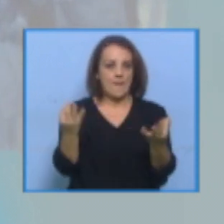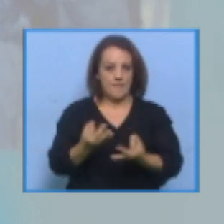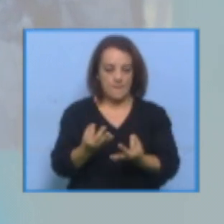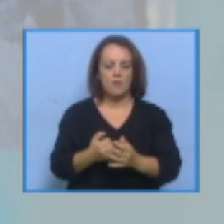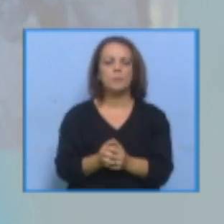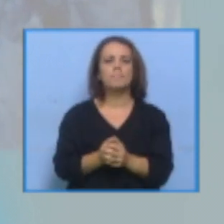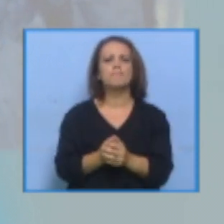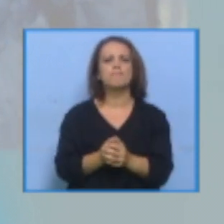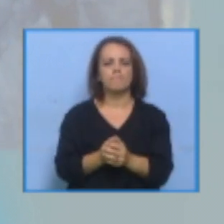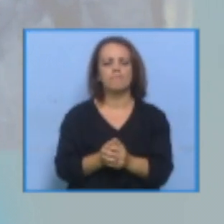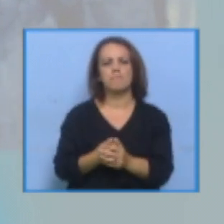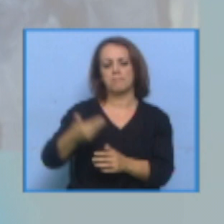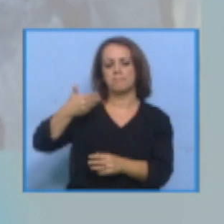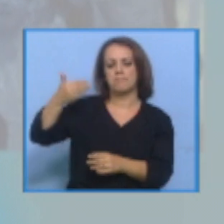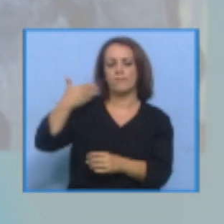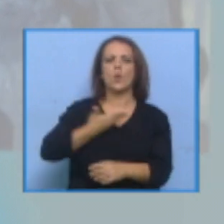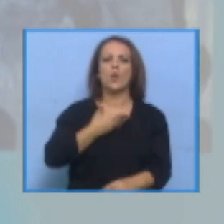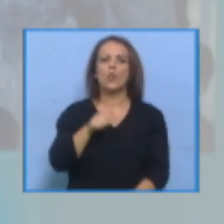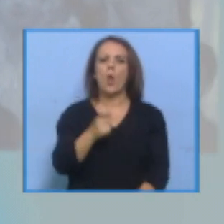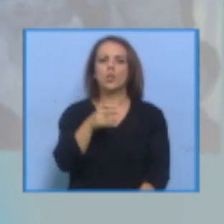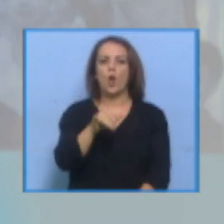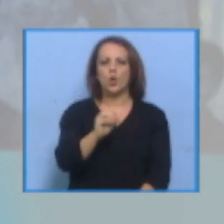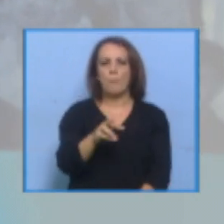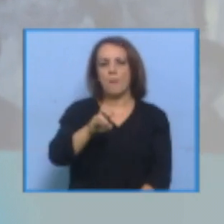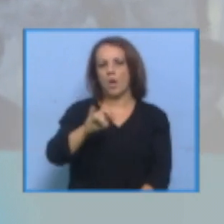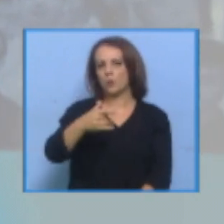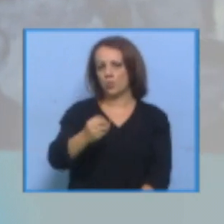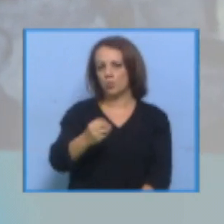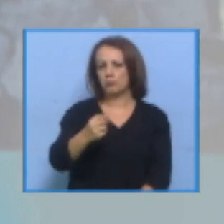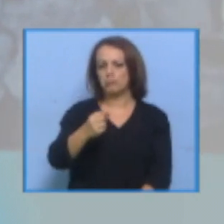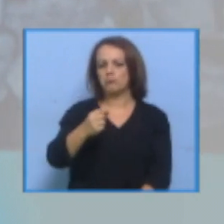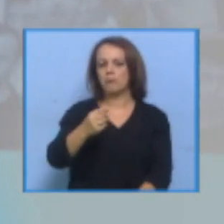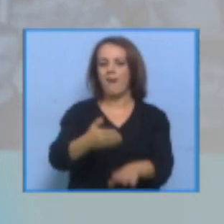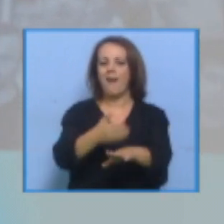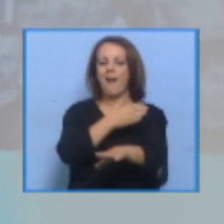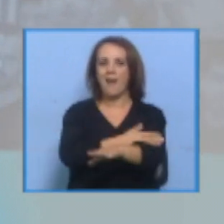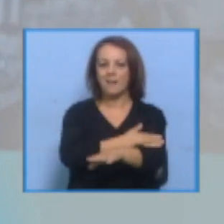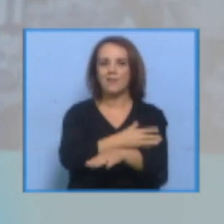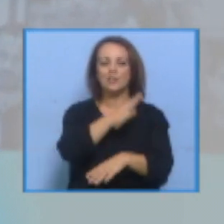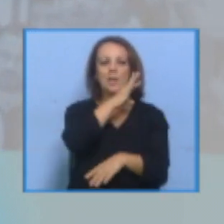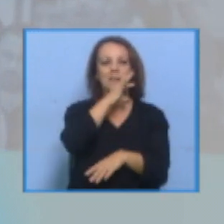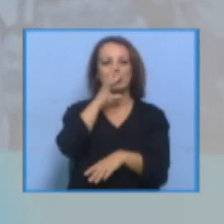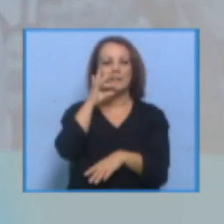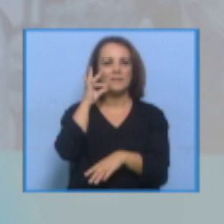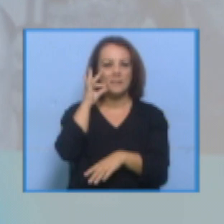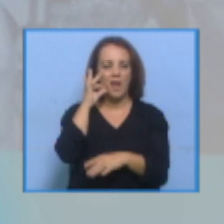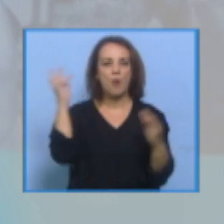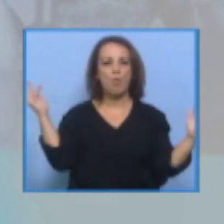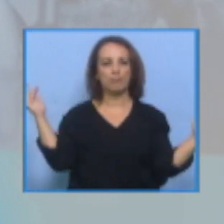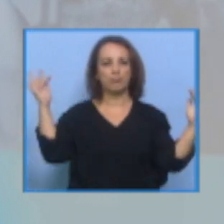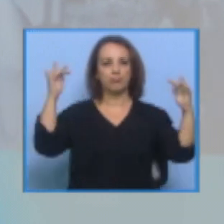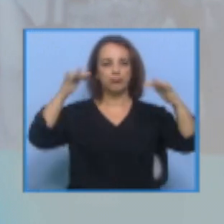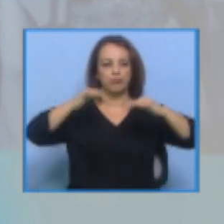algum tempo, de António Marto, momentos antes da abertura da peregrinação aniversária de outubro,